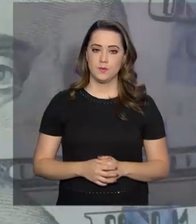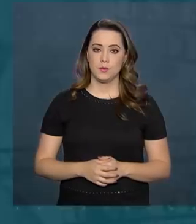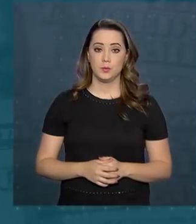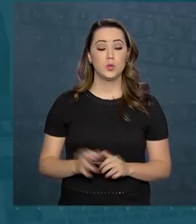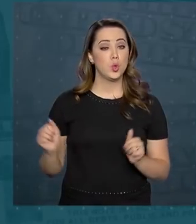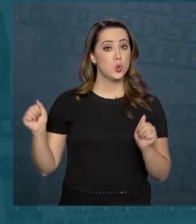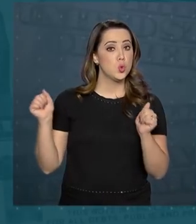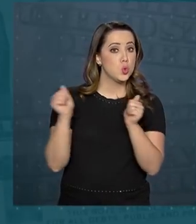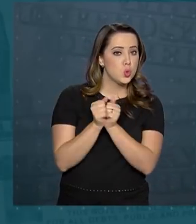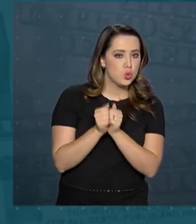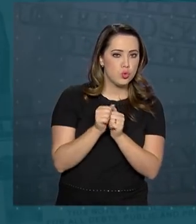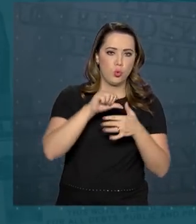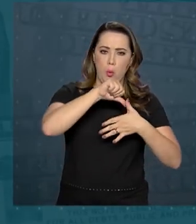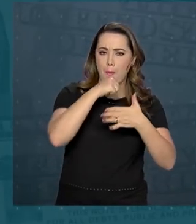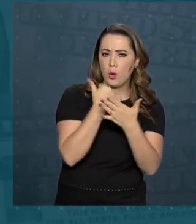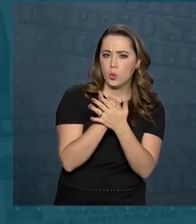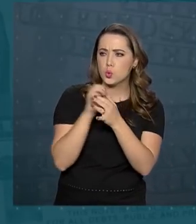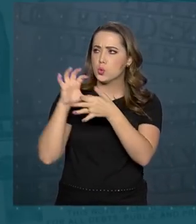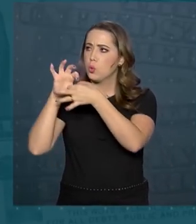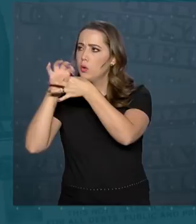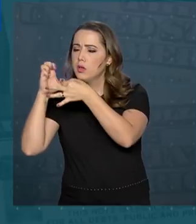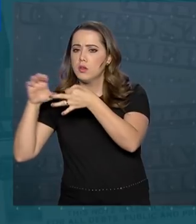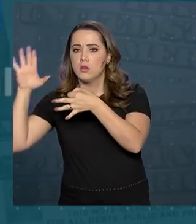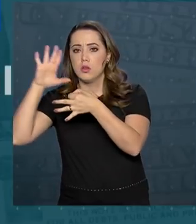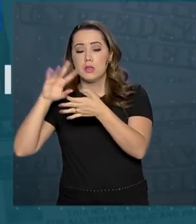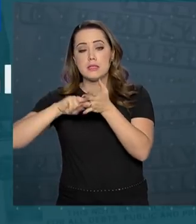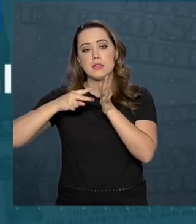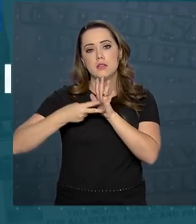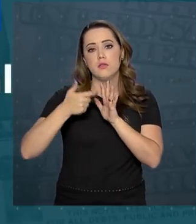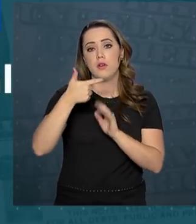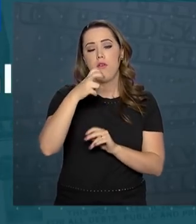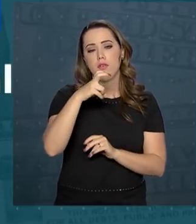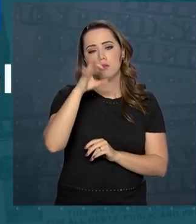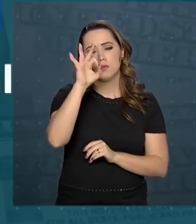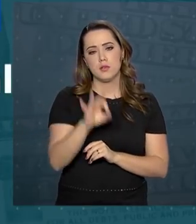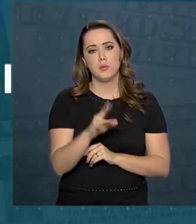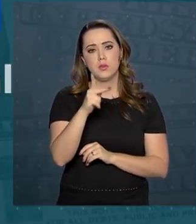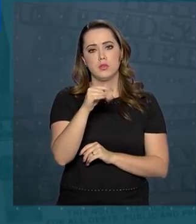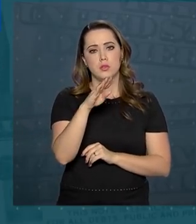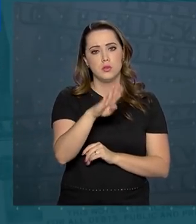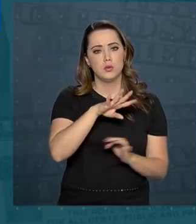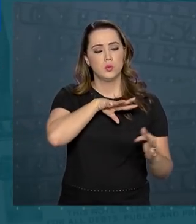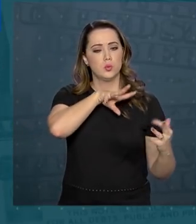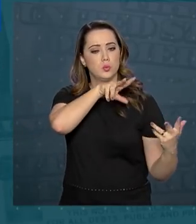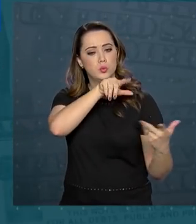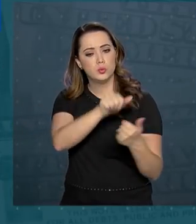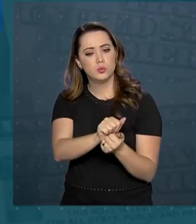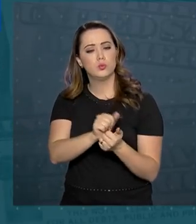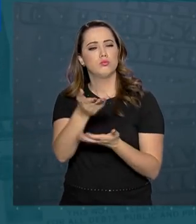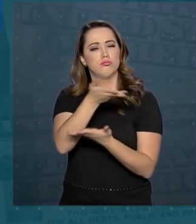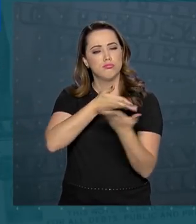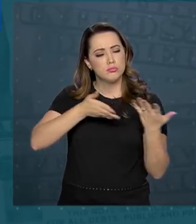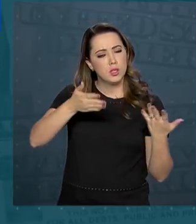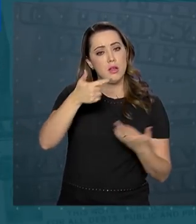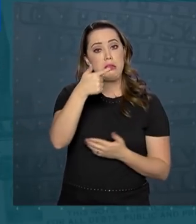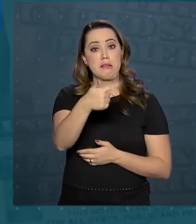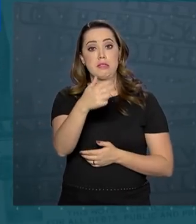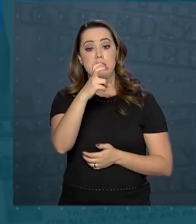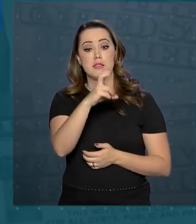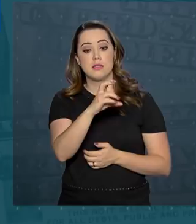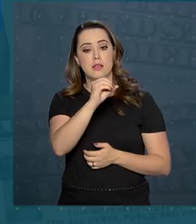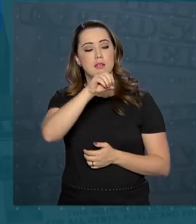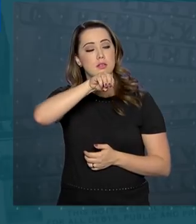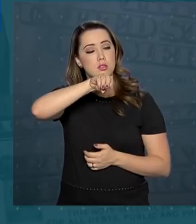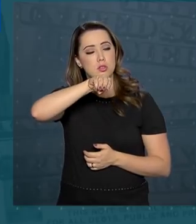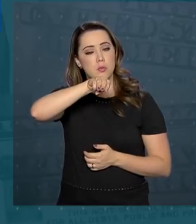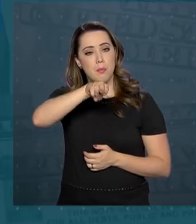Juntos, os dois blocos representam 25% do PIB mundial, um mercado de 780